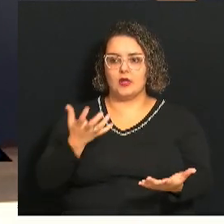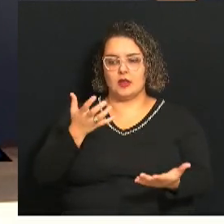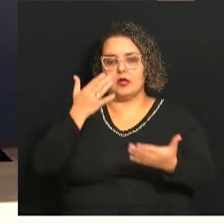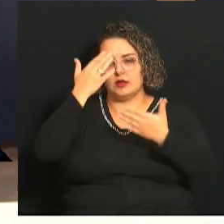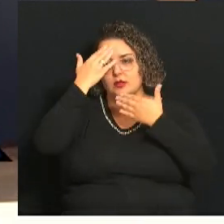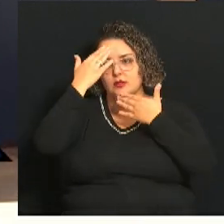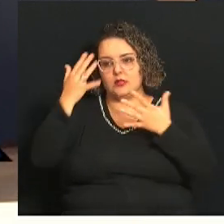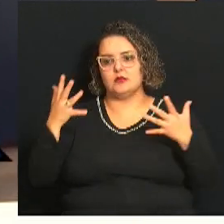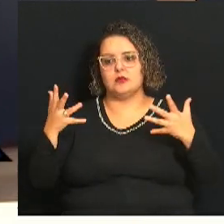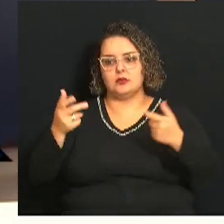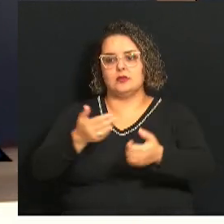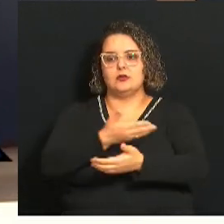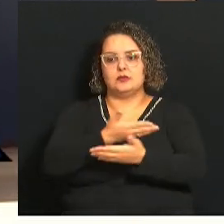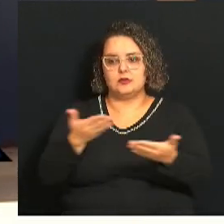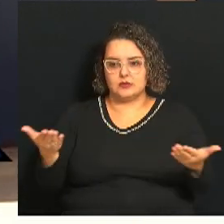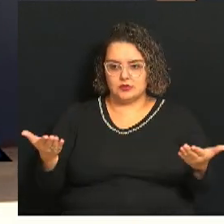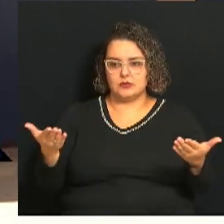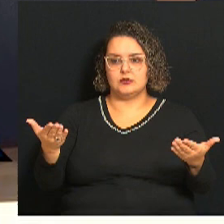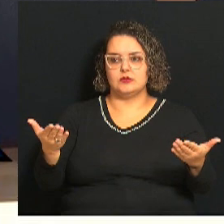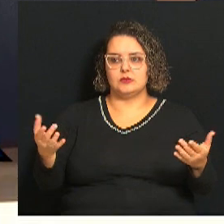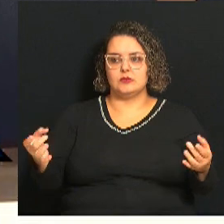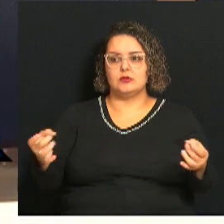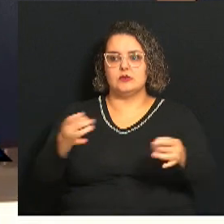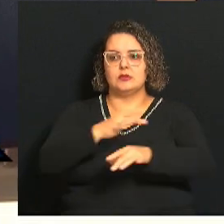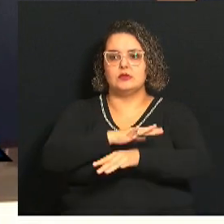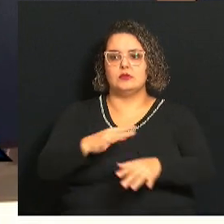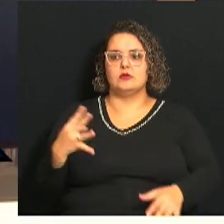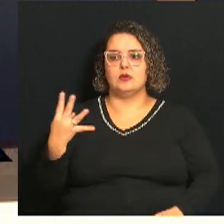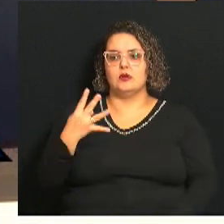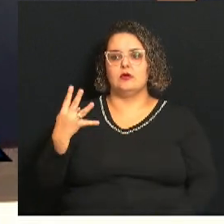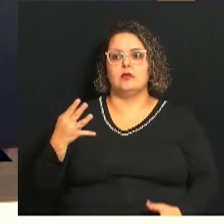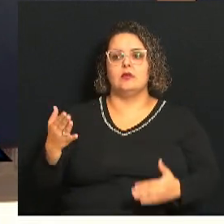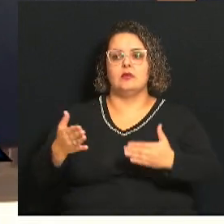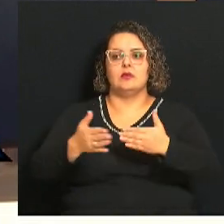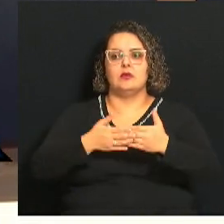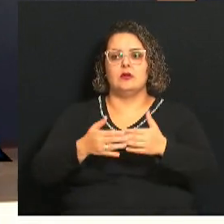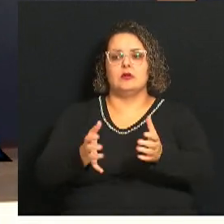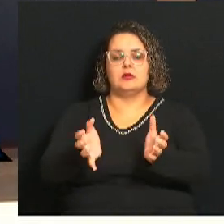todos vocês e encerrar a quarta reunião